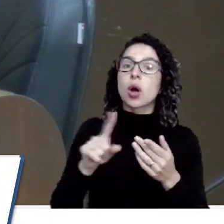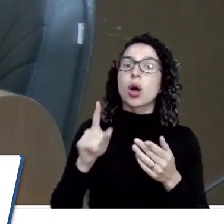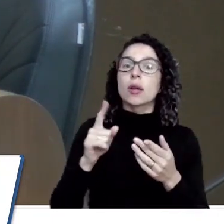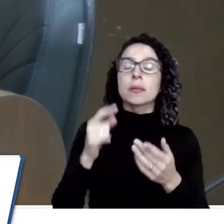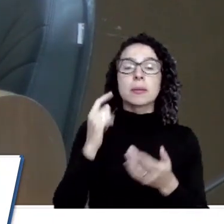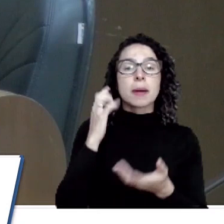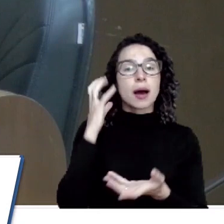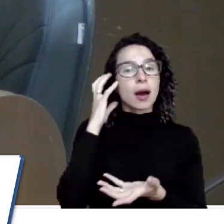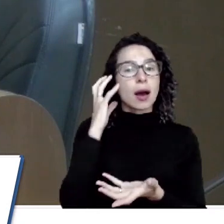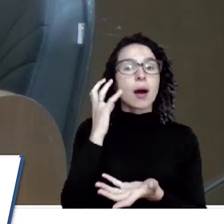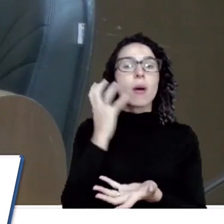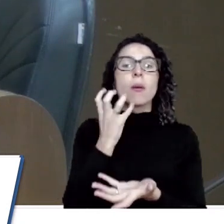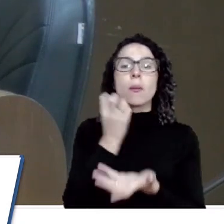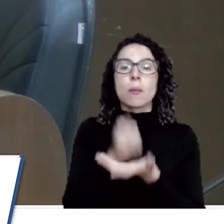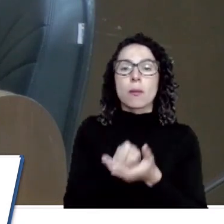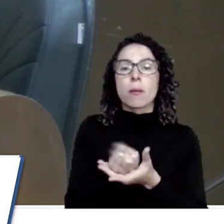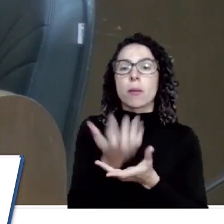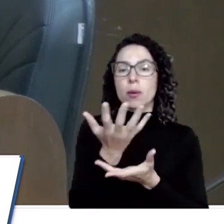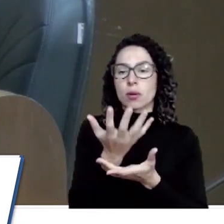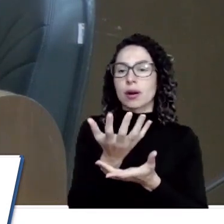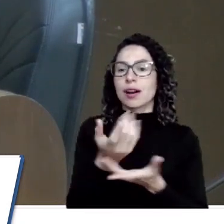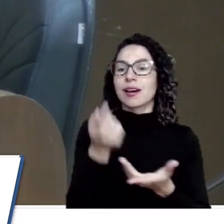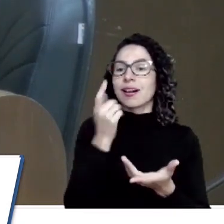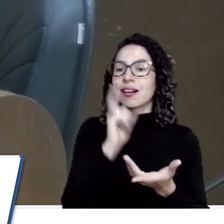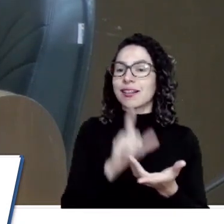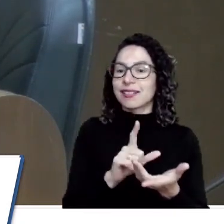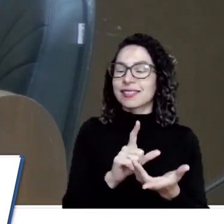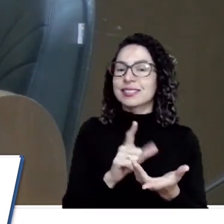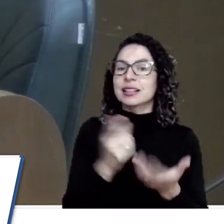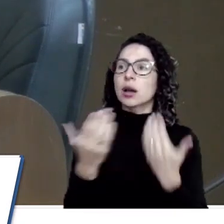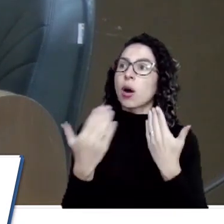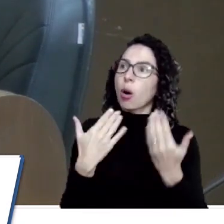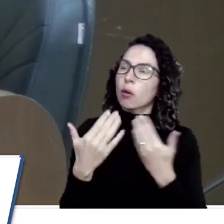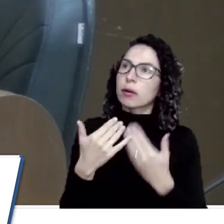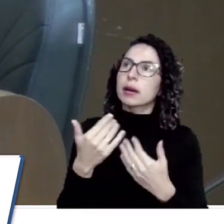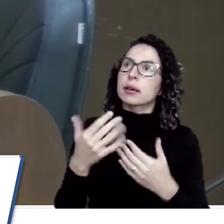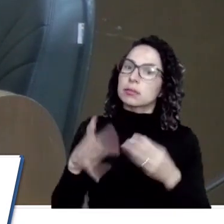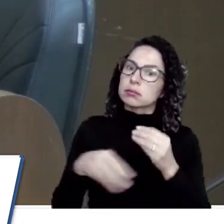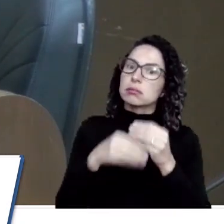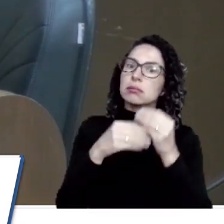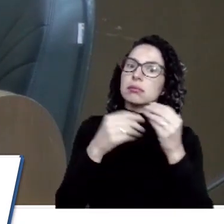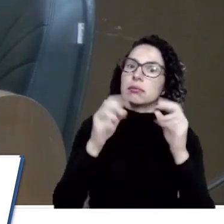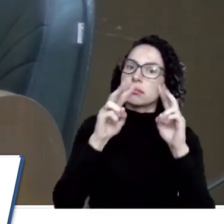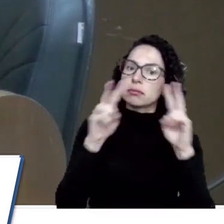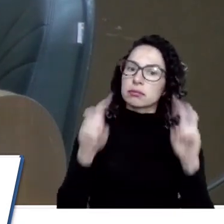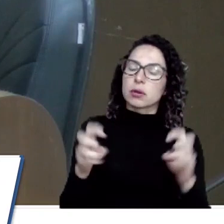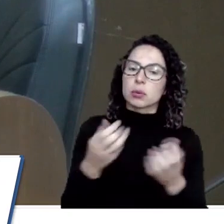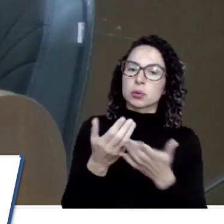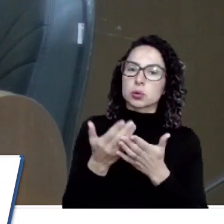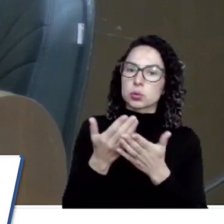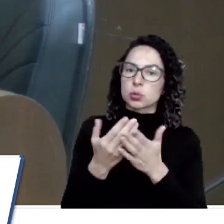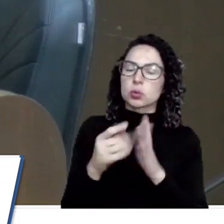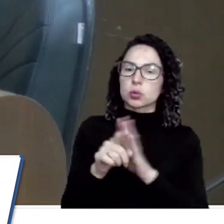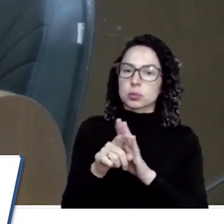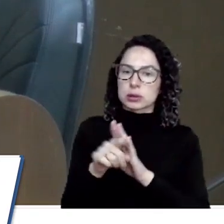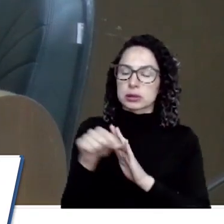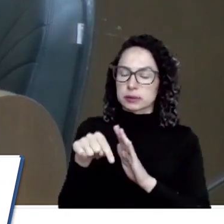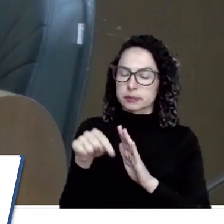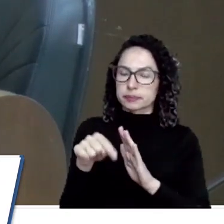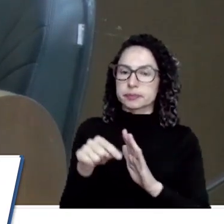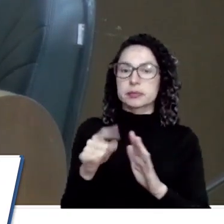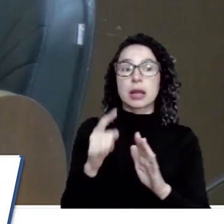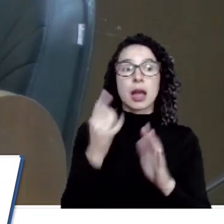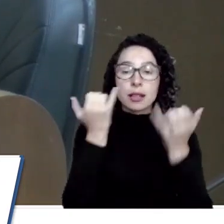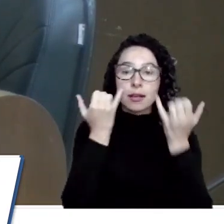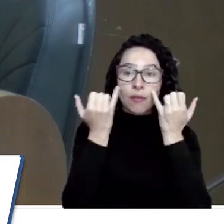da Câmara, para a gente discorrer, conversar mais a respeito do estudo do senhor e trazer essa informação, porque a